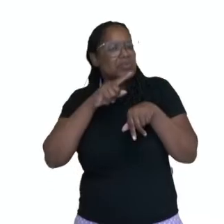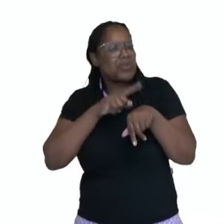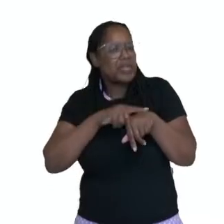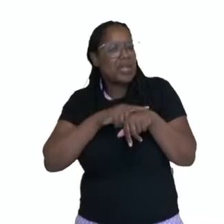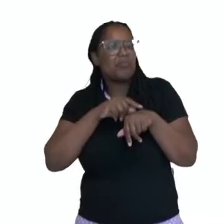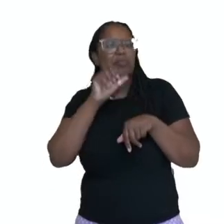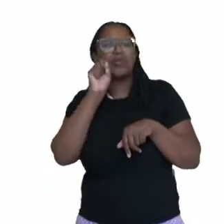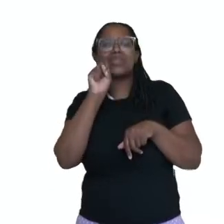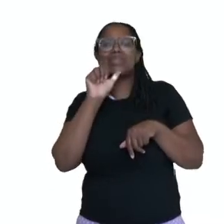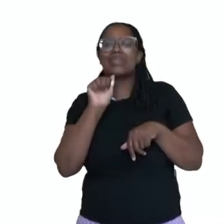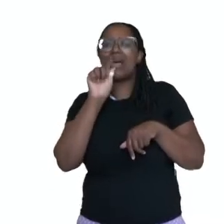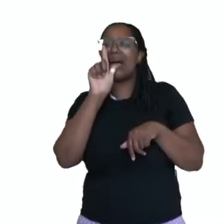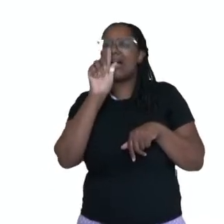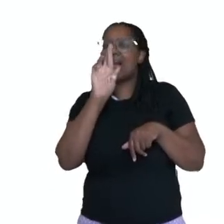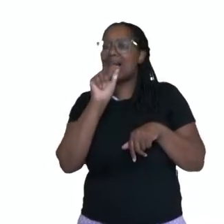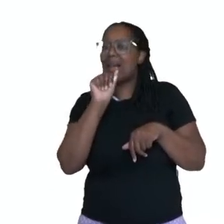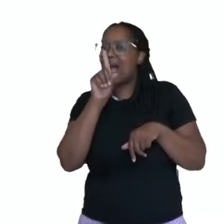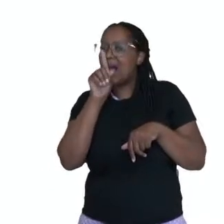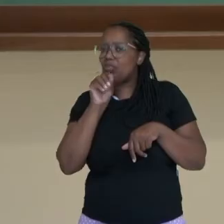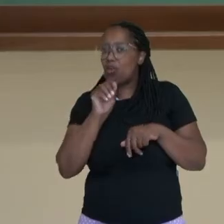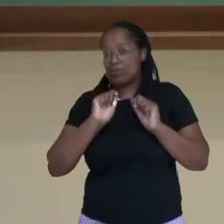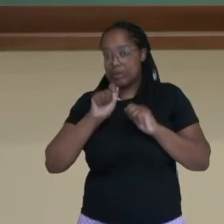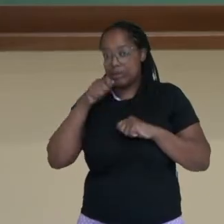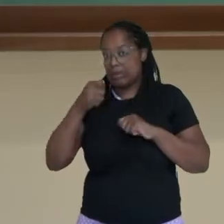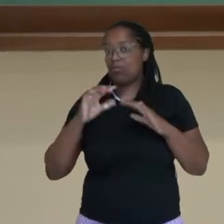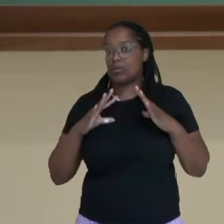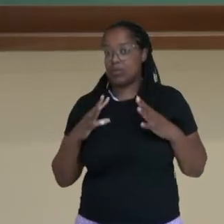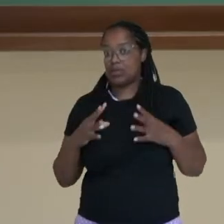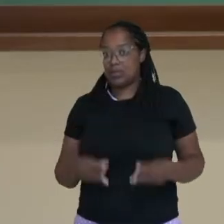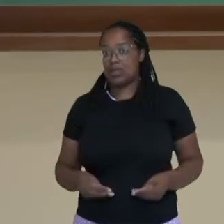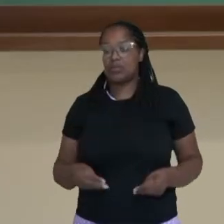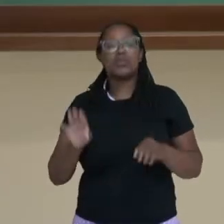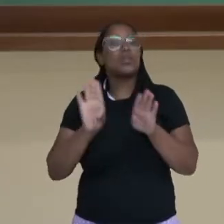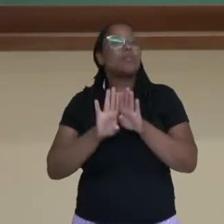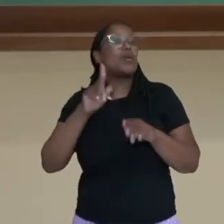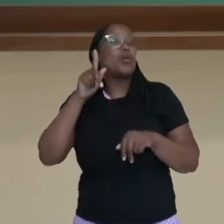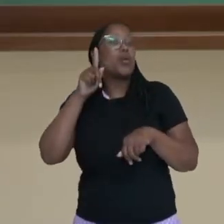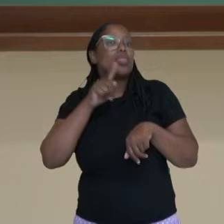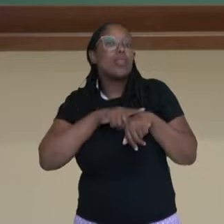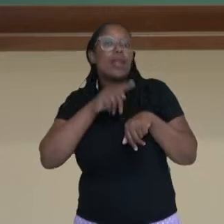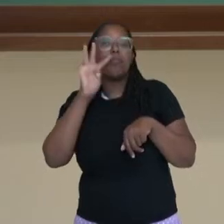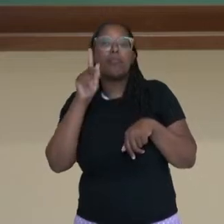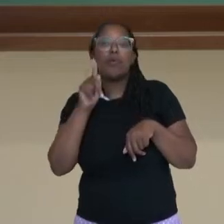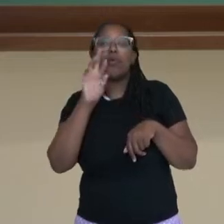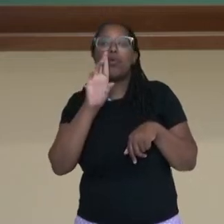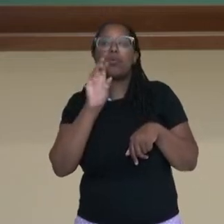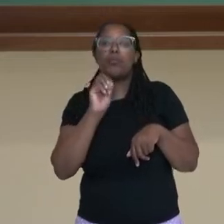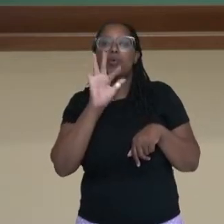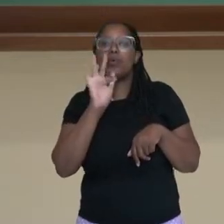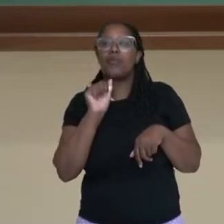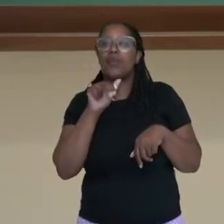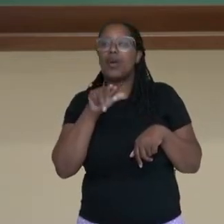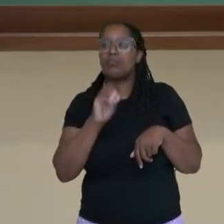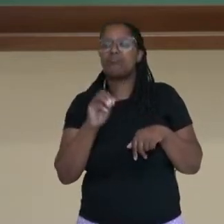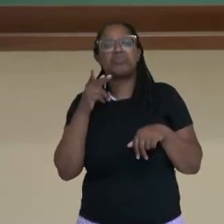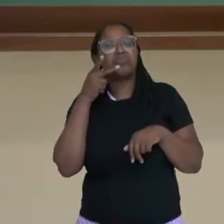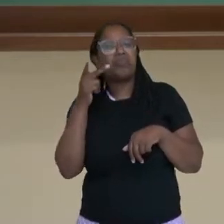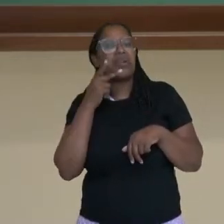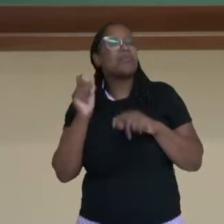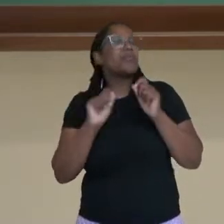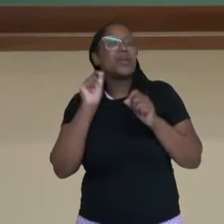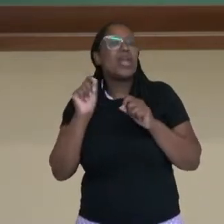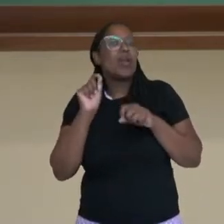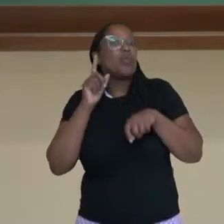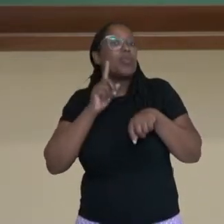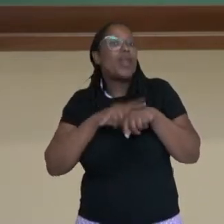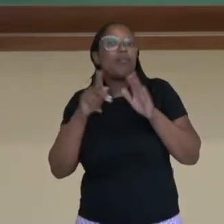profano, né? Quando a gente está falando de uma temporalidade como, por exemplo, a Páscoa, a Quaresma, né?